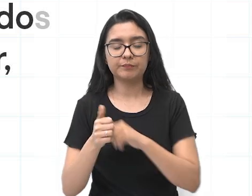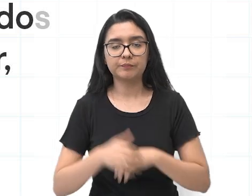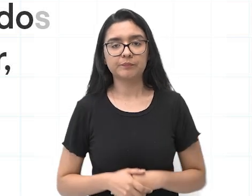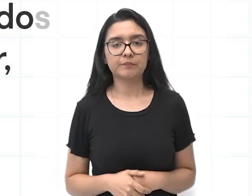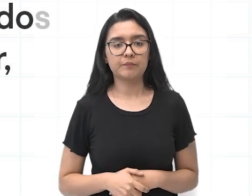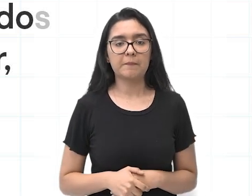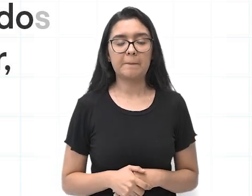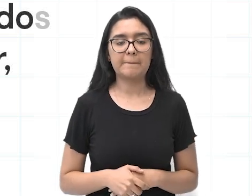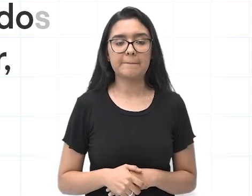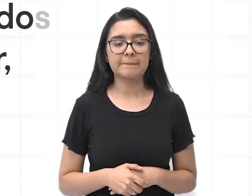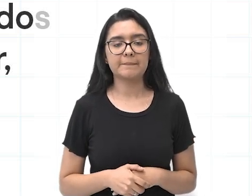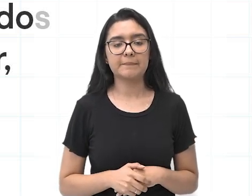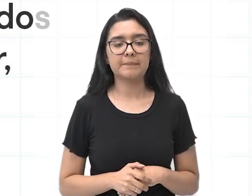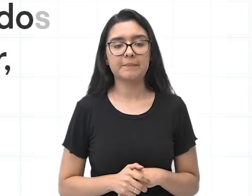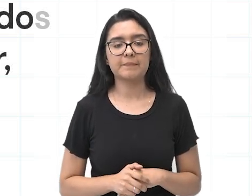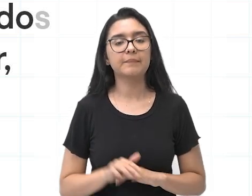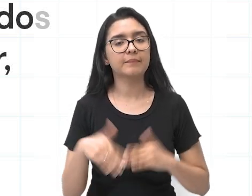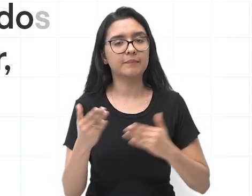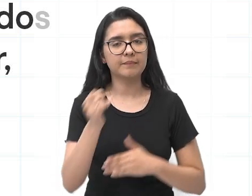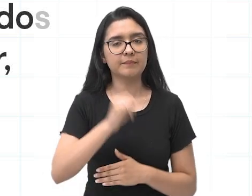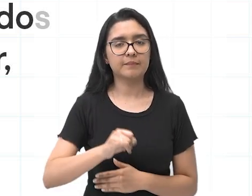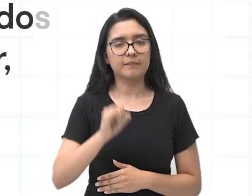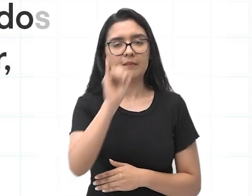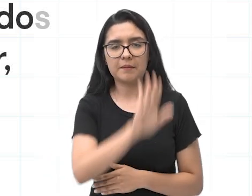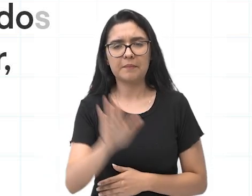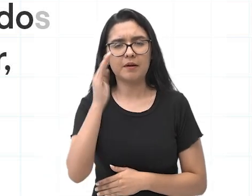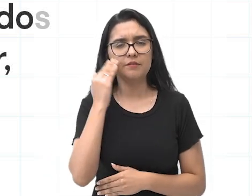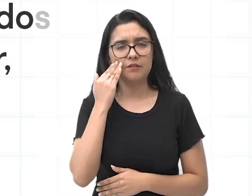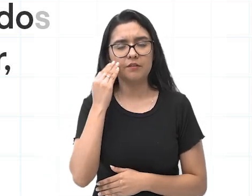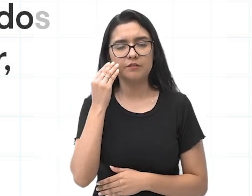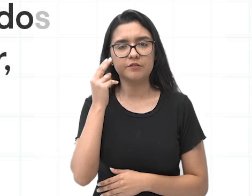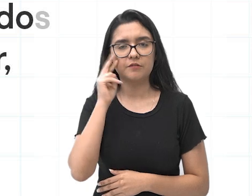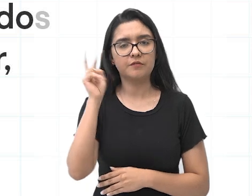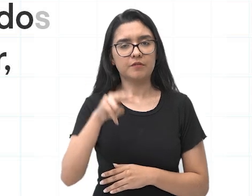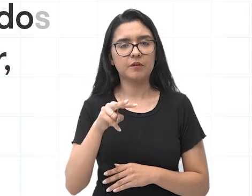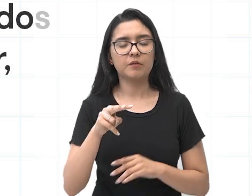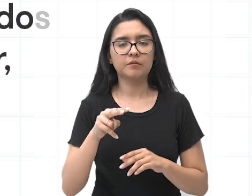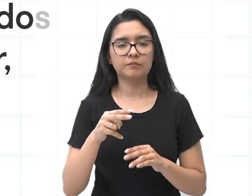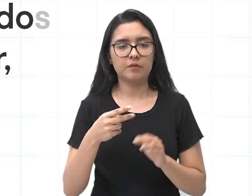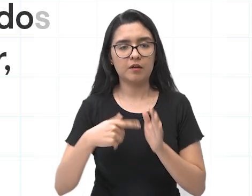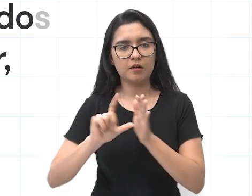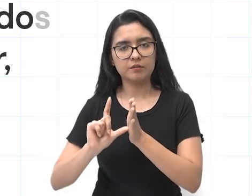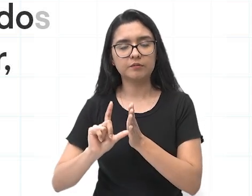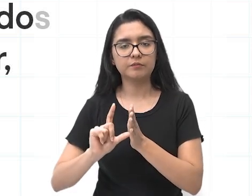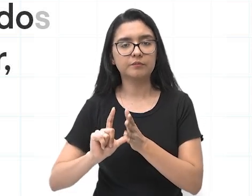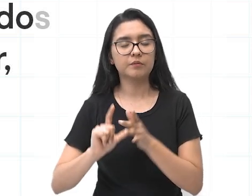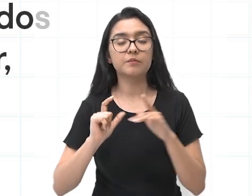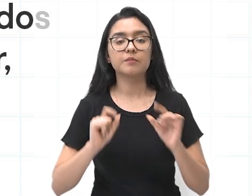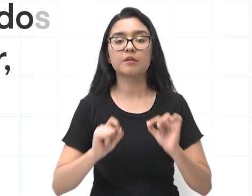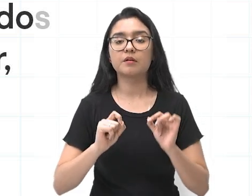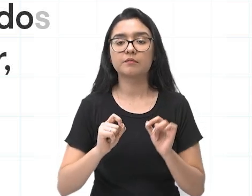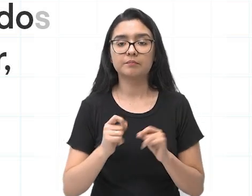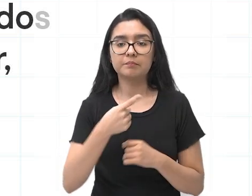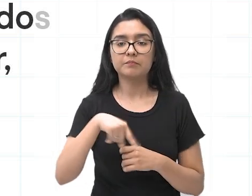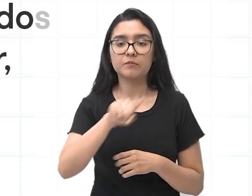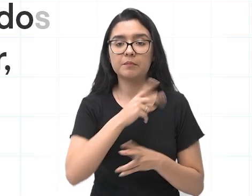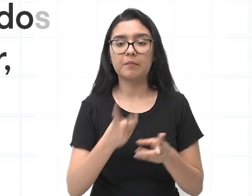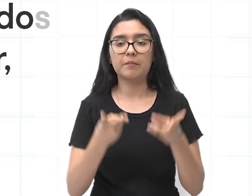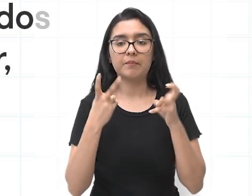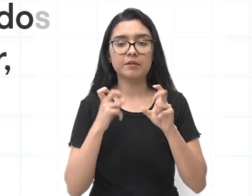classificados como esportes ou jogo de precisão. Vamos ver a definição? Vamos relembrar? Então, olha só.